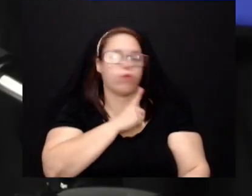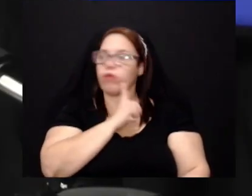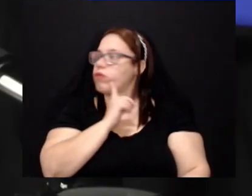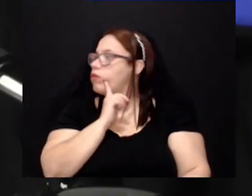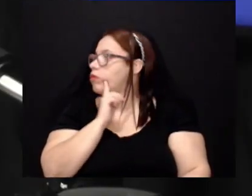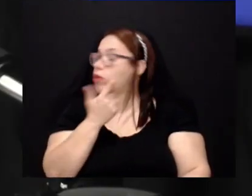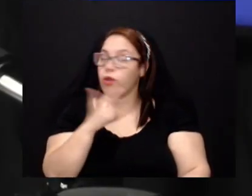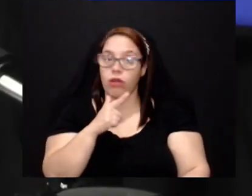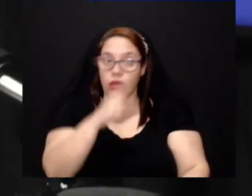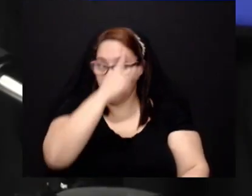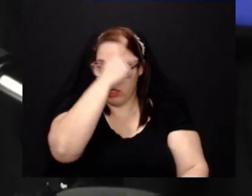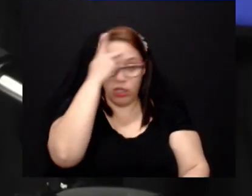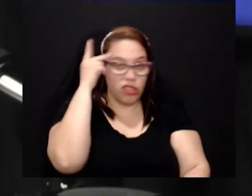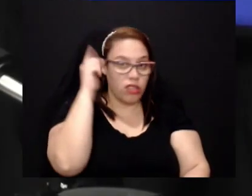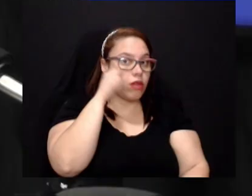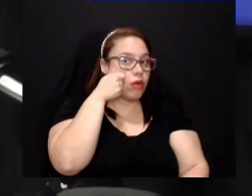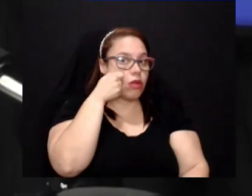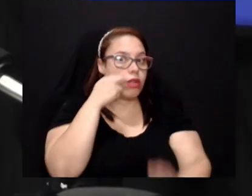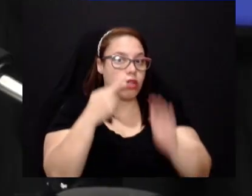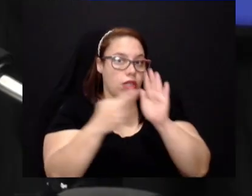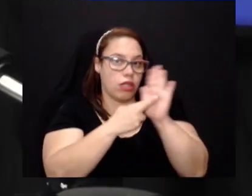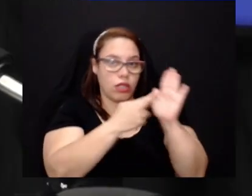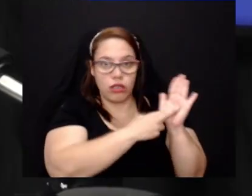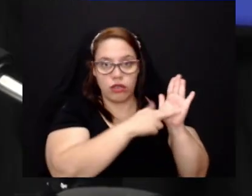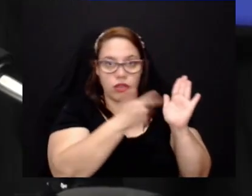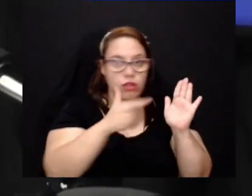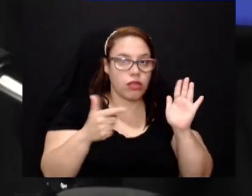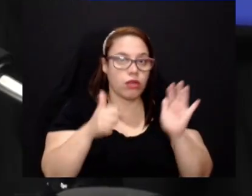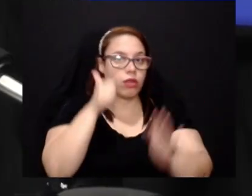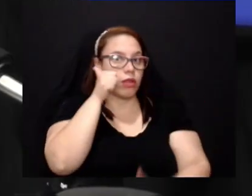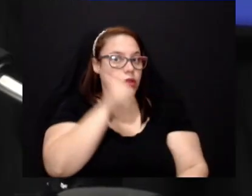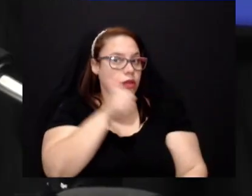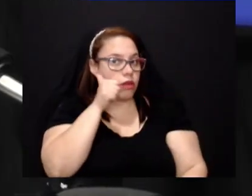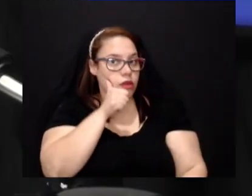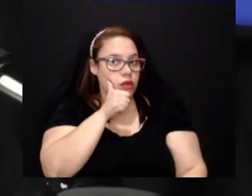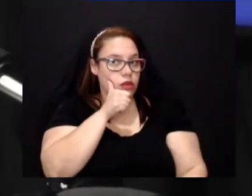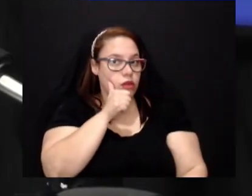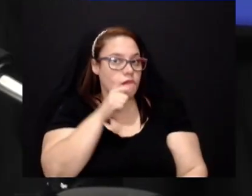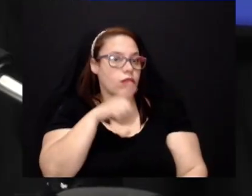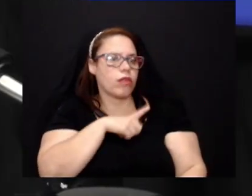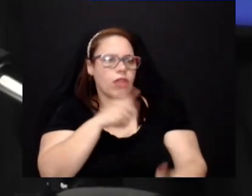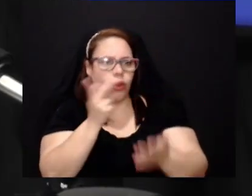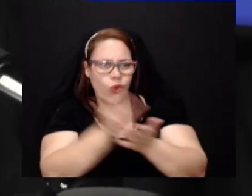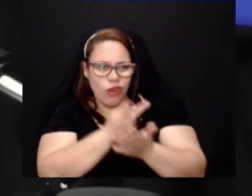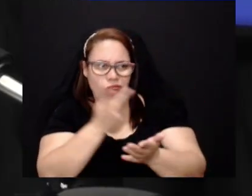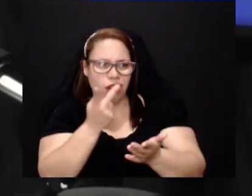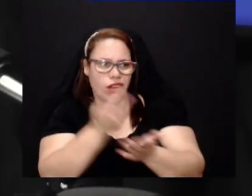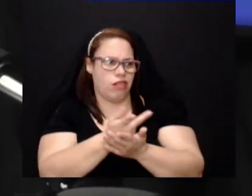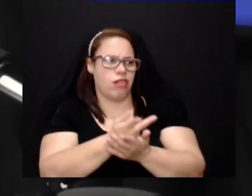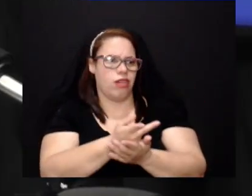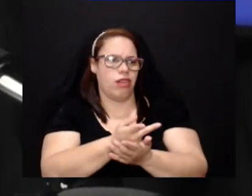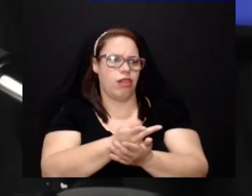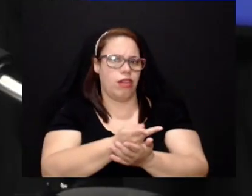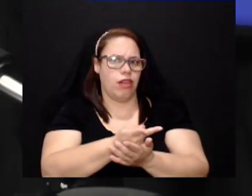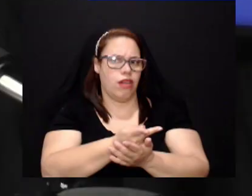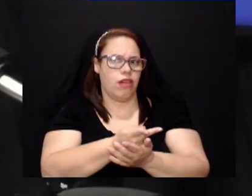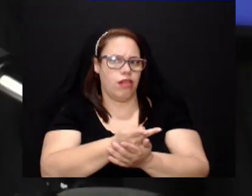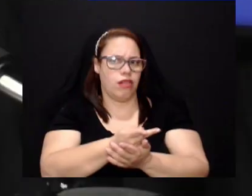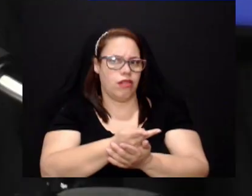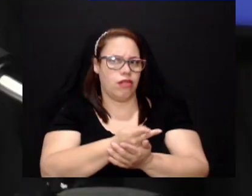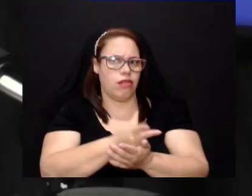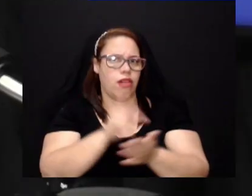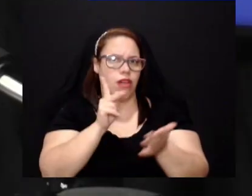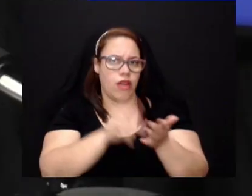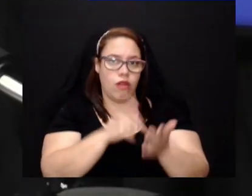ali, se você não tem representatividade, se você não tem mulheres, tem algo errado, né? E a verdade é uma só,